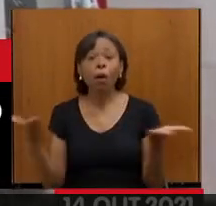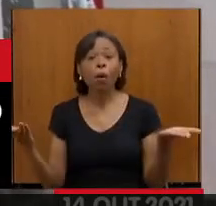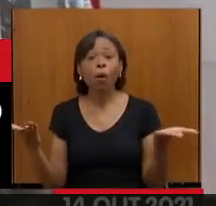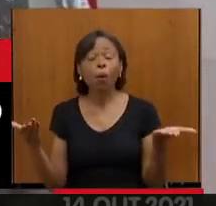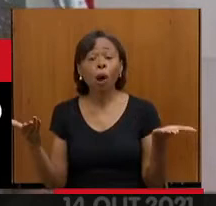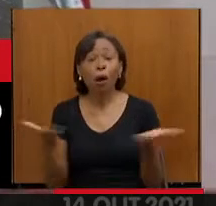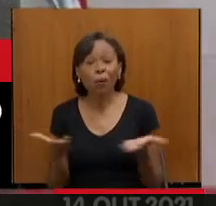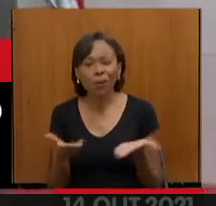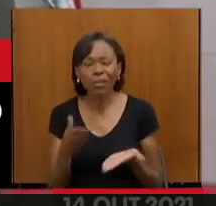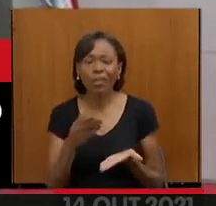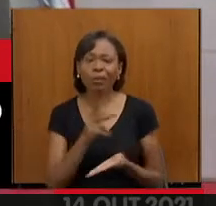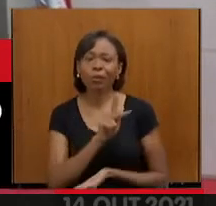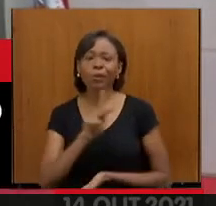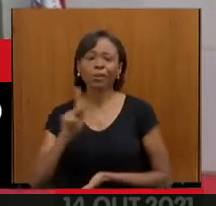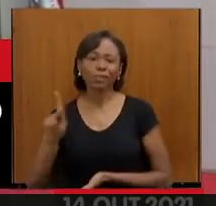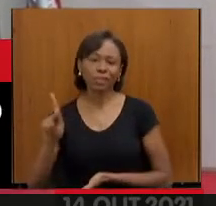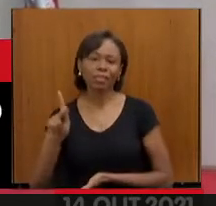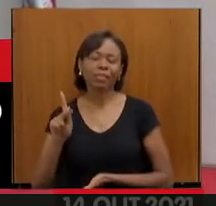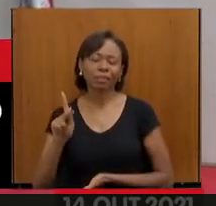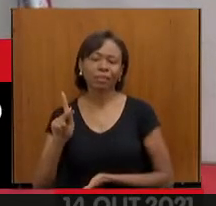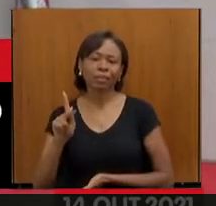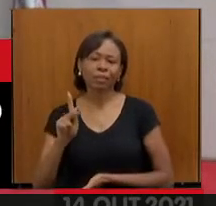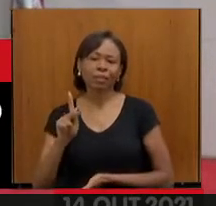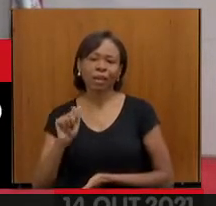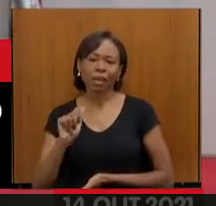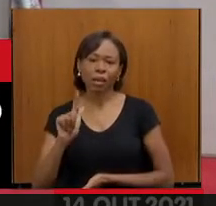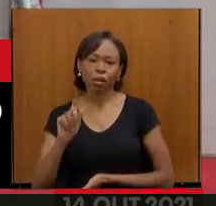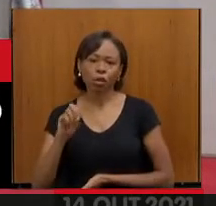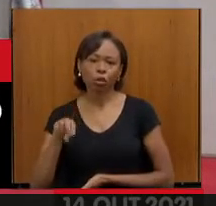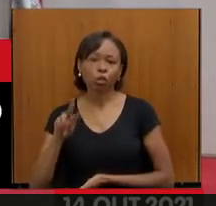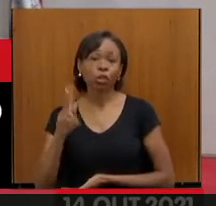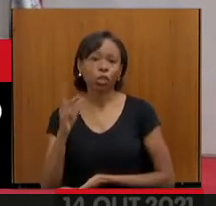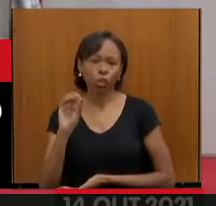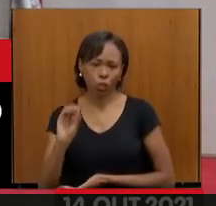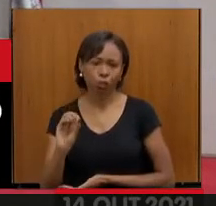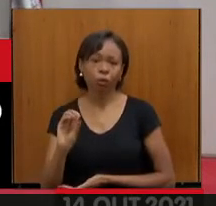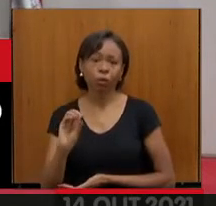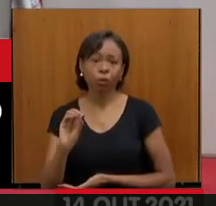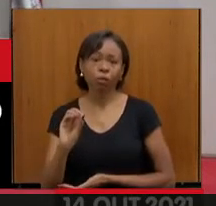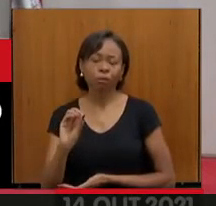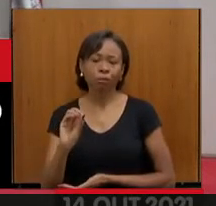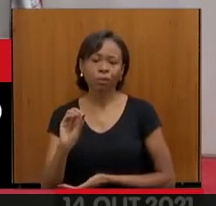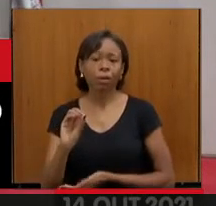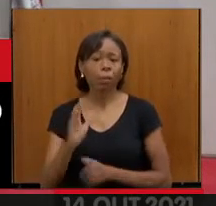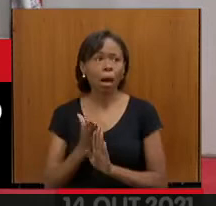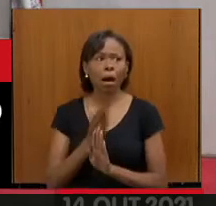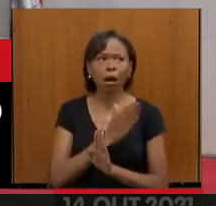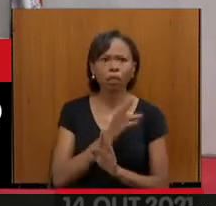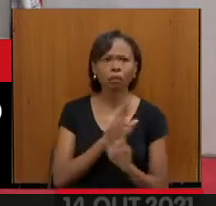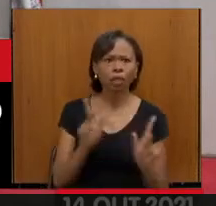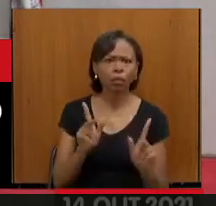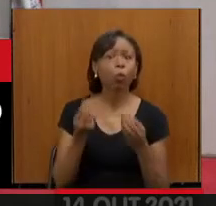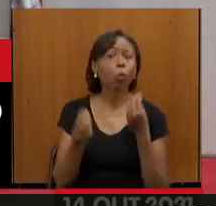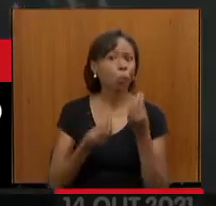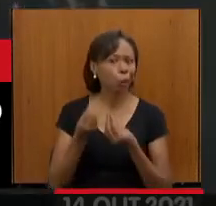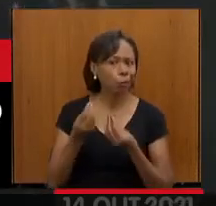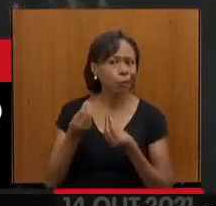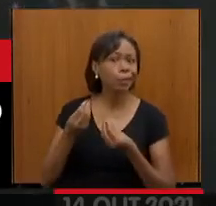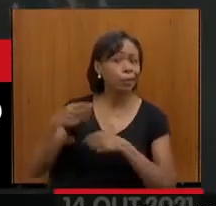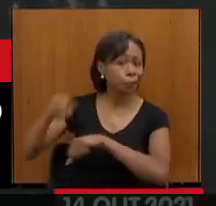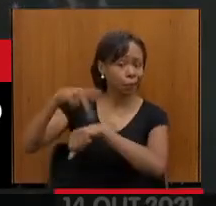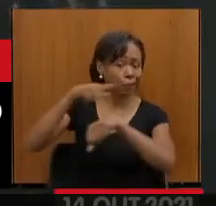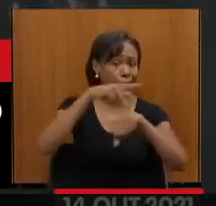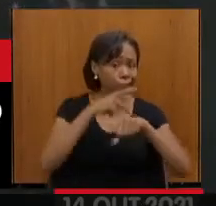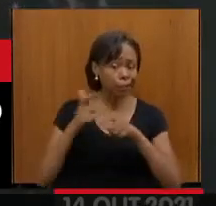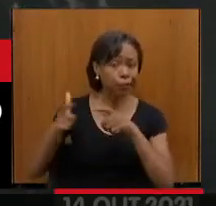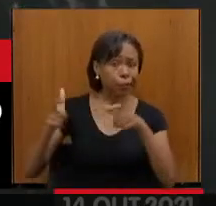Patrus, imagina o que, que as mulheres passam nos rincões desse Estado e desse país. É nossa obrigação transformar